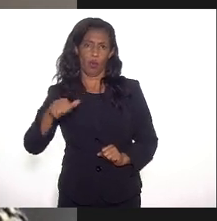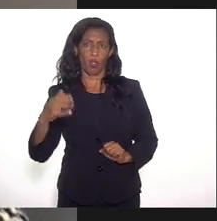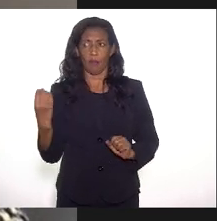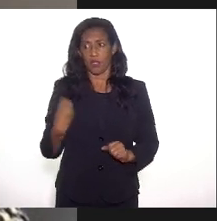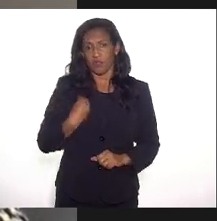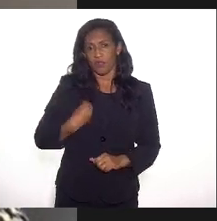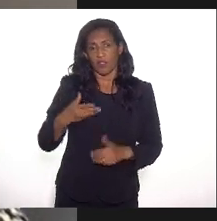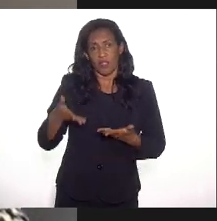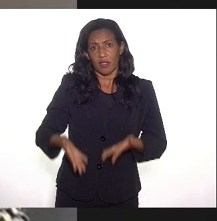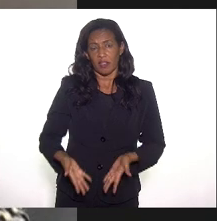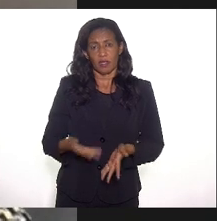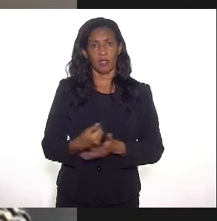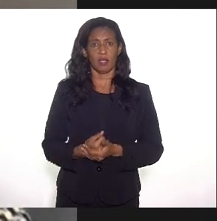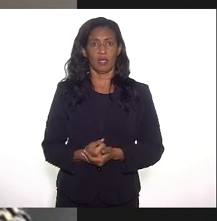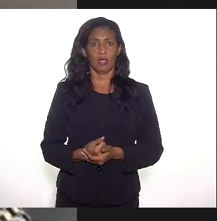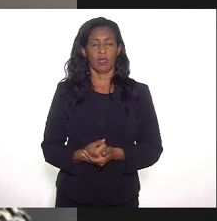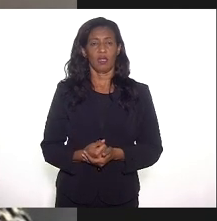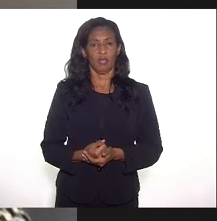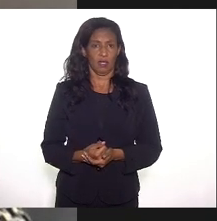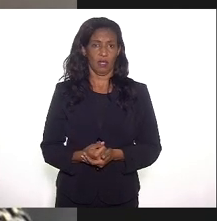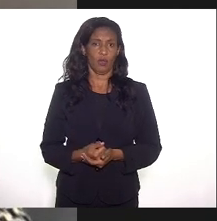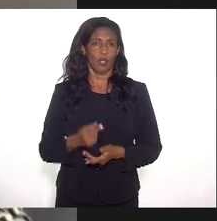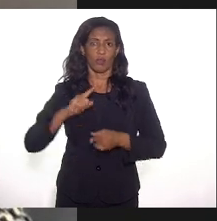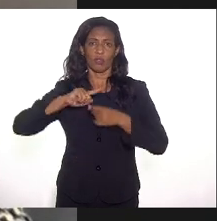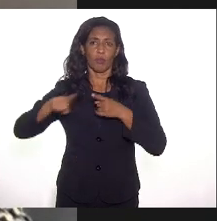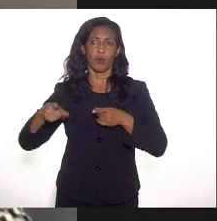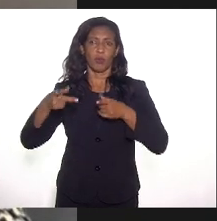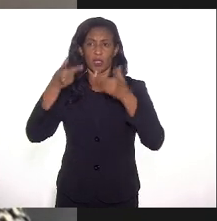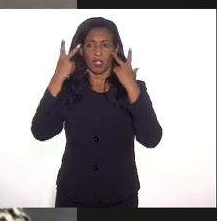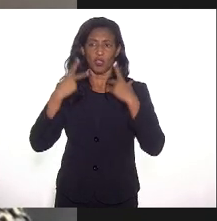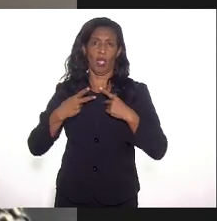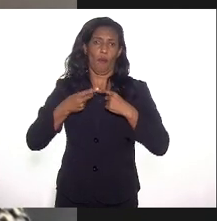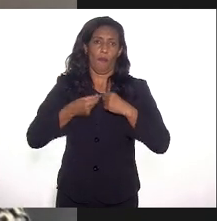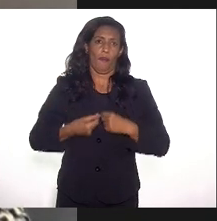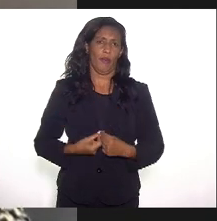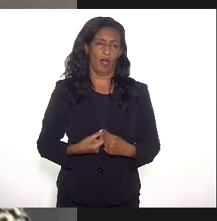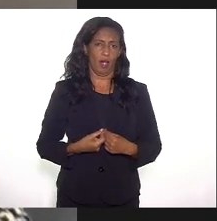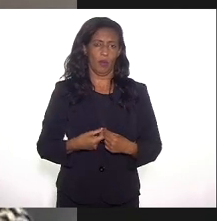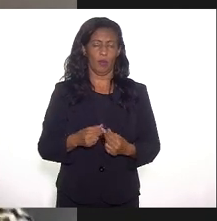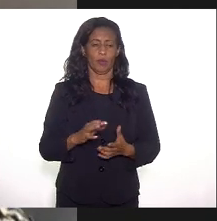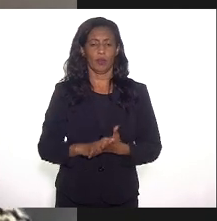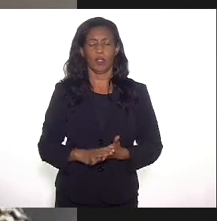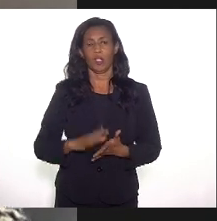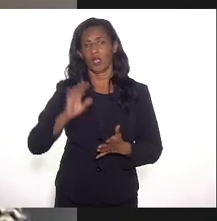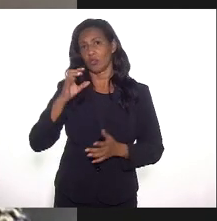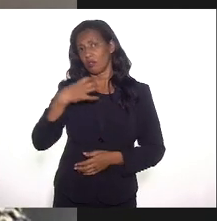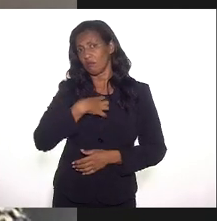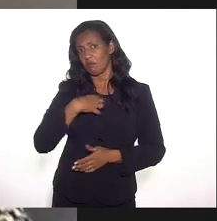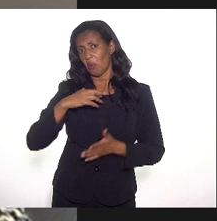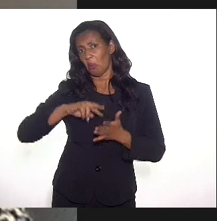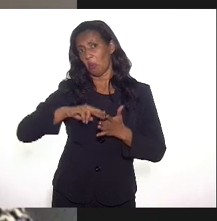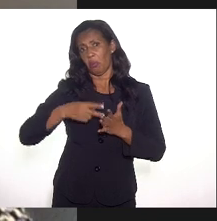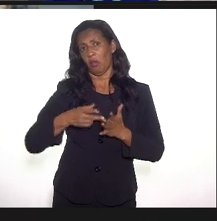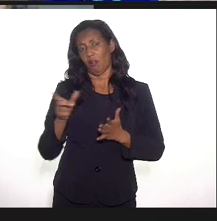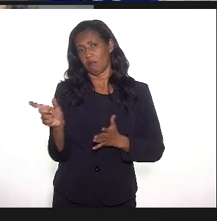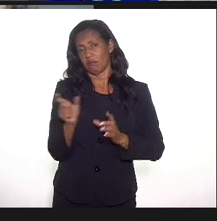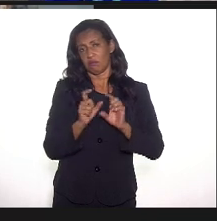ser impedida de receber a premiação. É só nesse sentido que eu faço a alteração desse projeto de